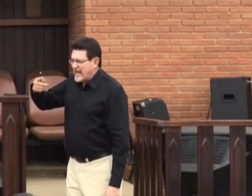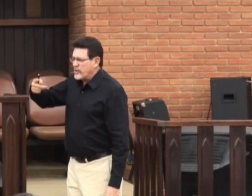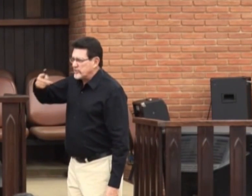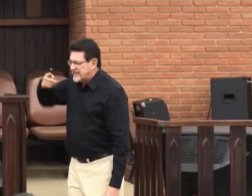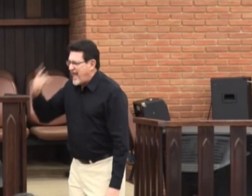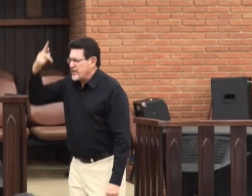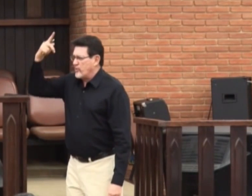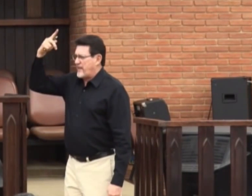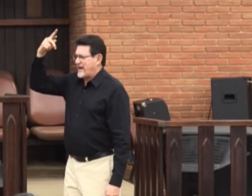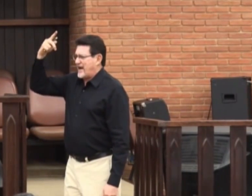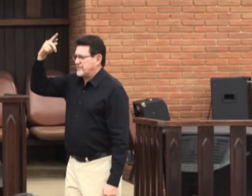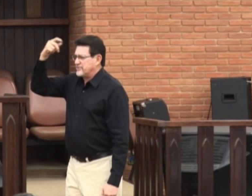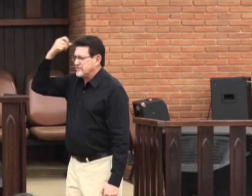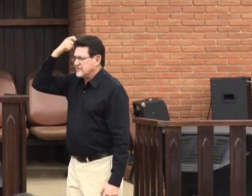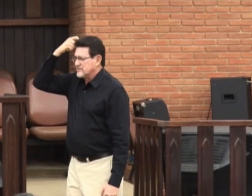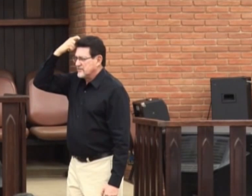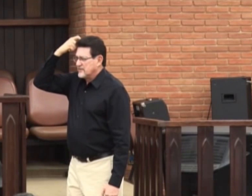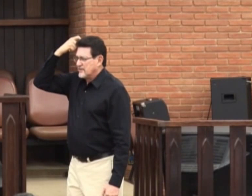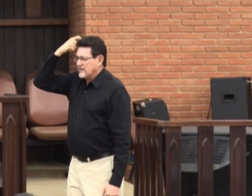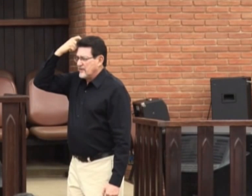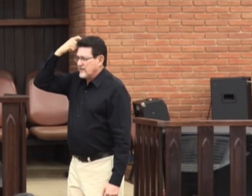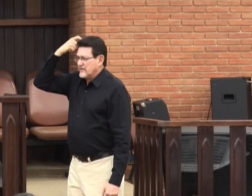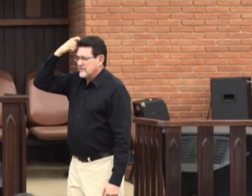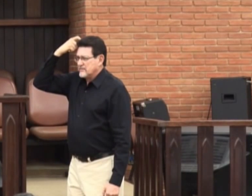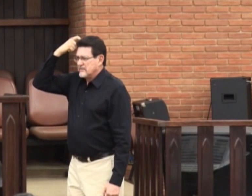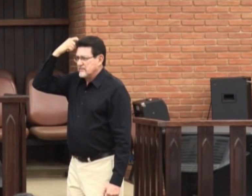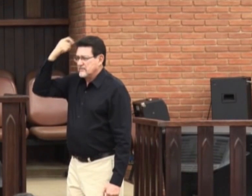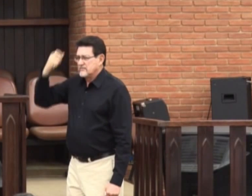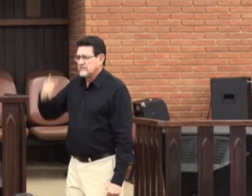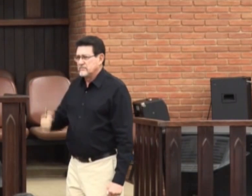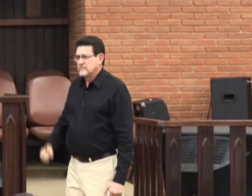Ainda que ele odeie o pecado.